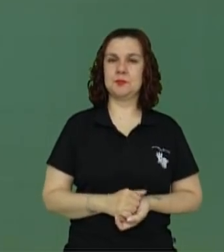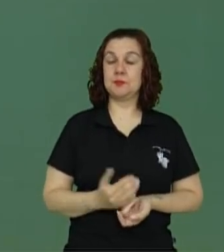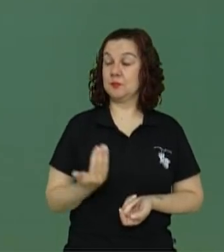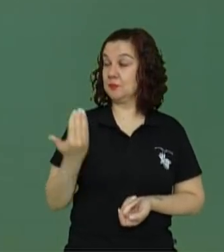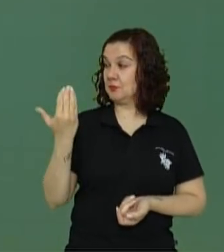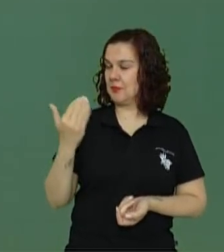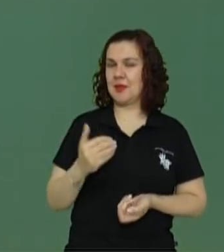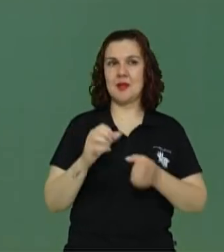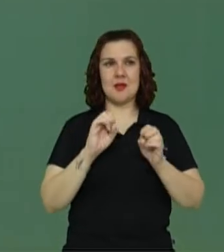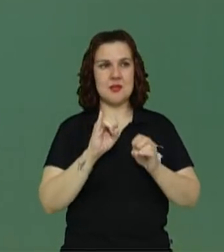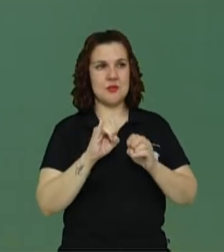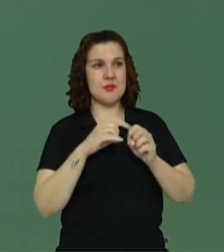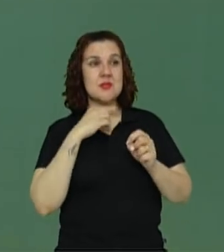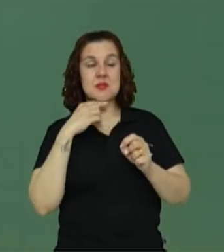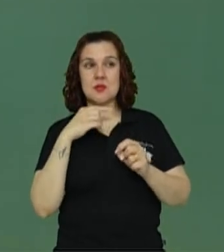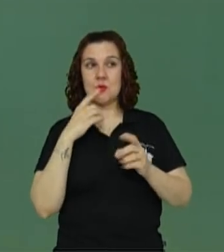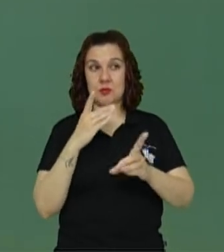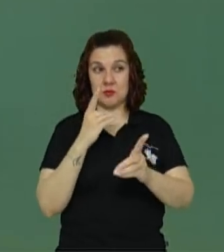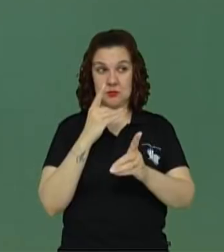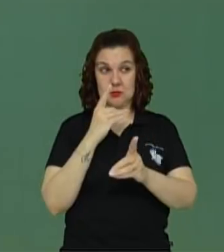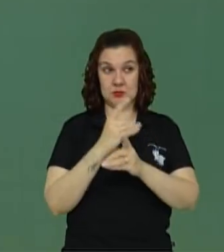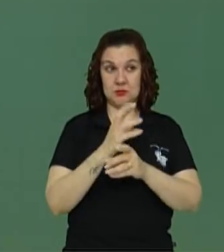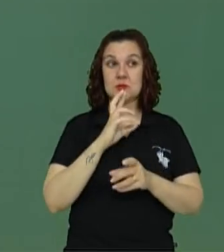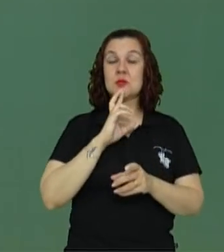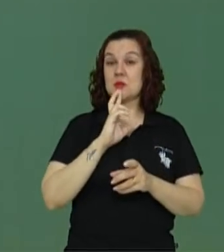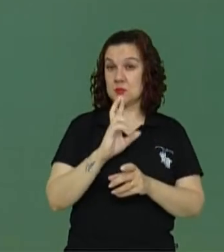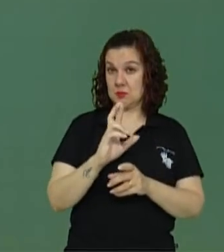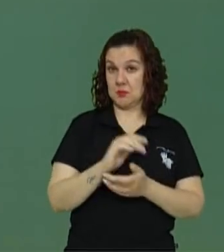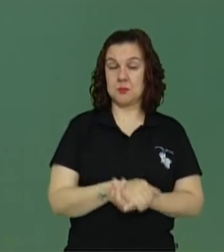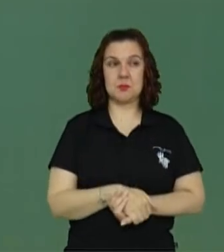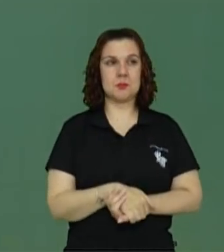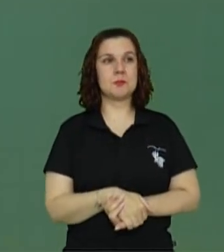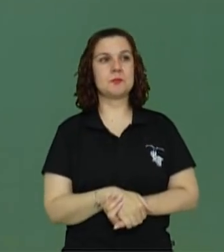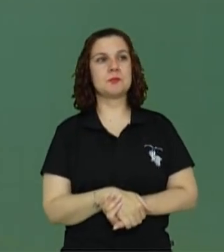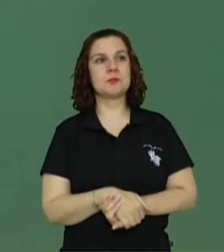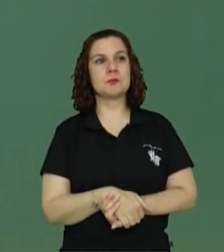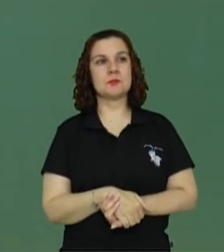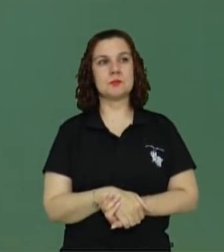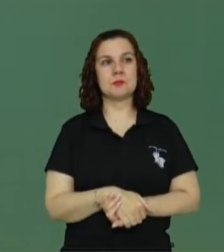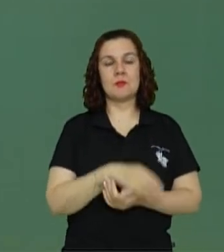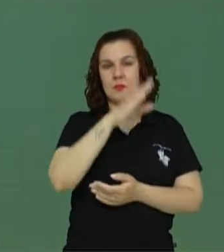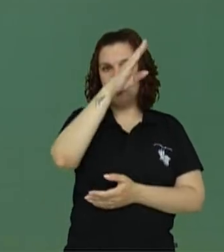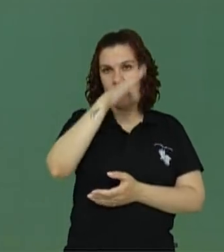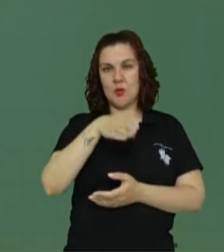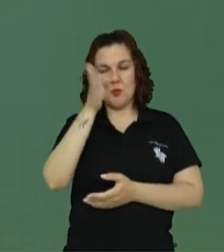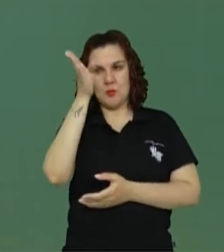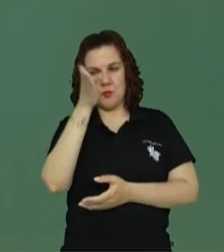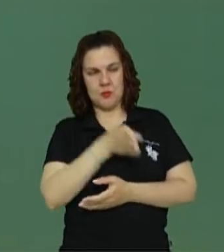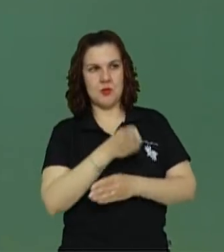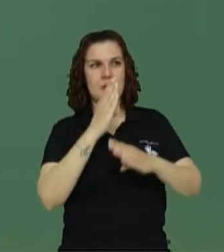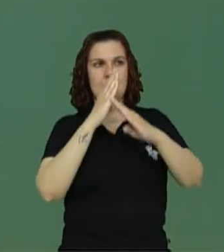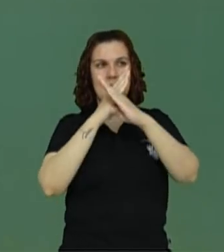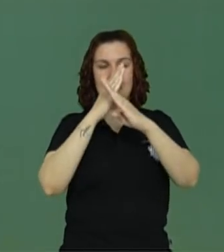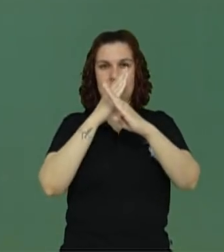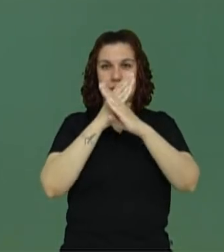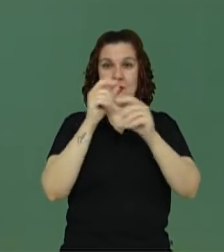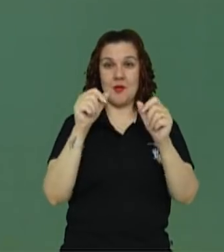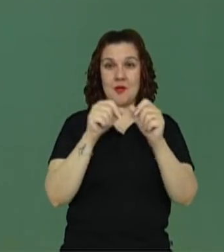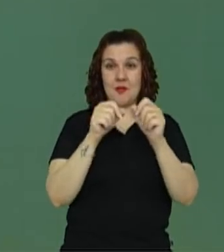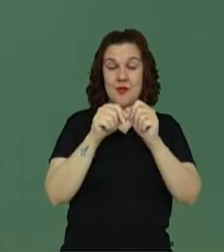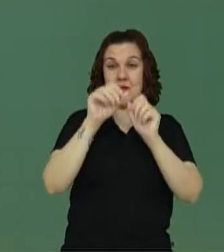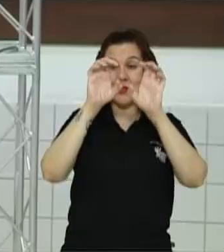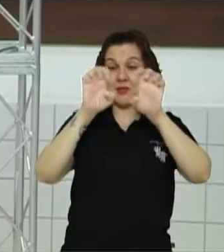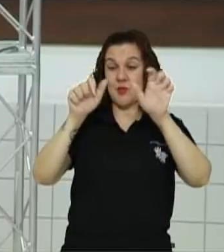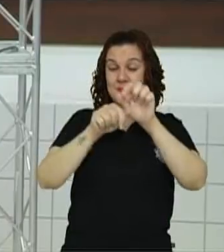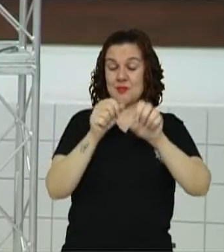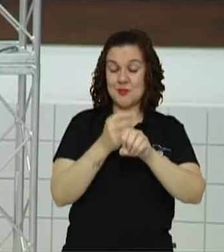160. Caso você não chegasse nesse valor... Provavelmente, você multiplicando cruzado aqui, você chega numa equação de